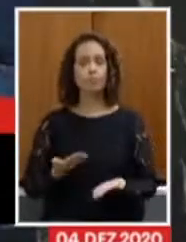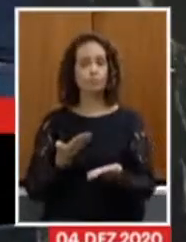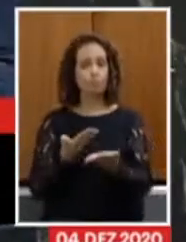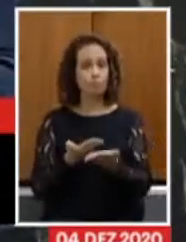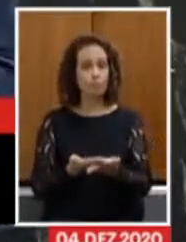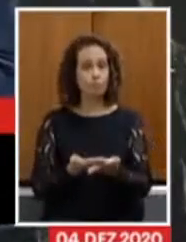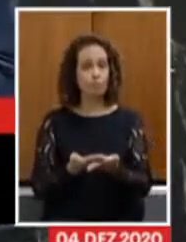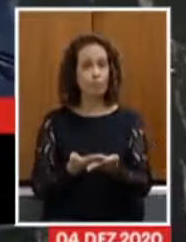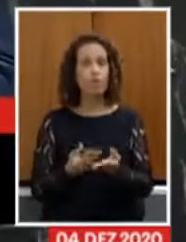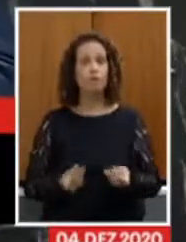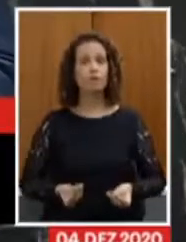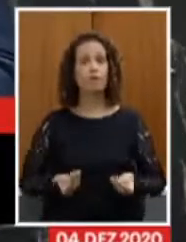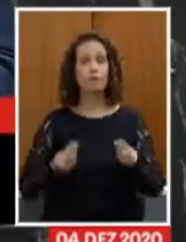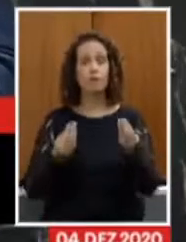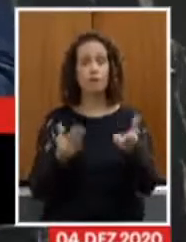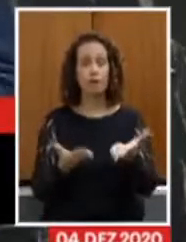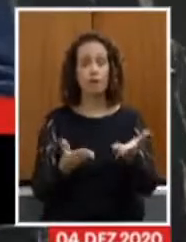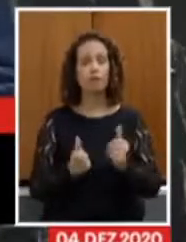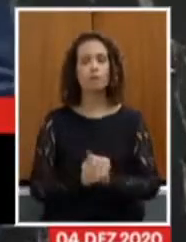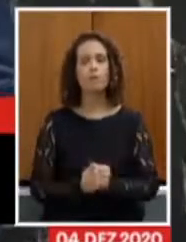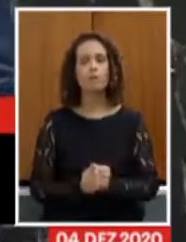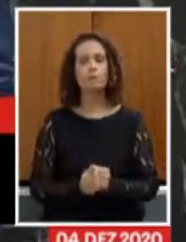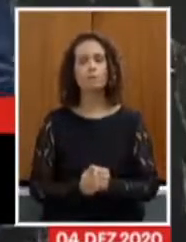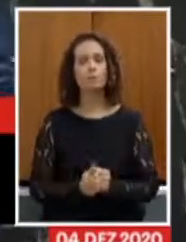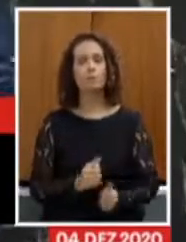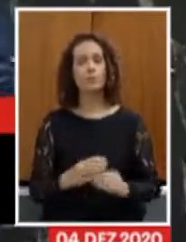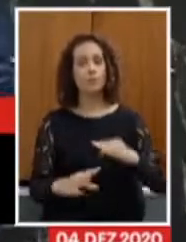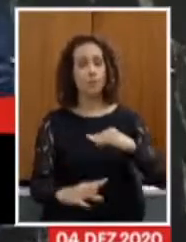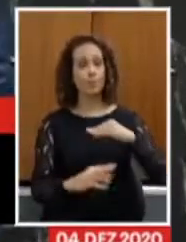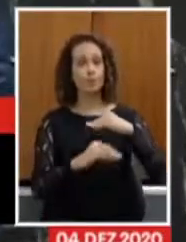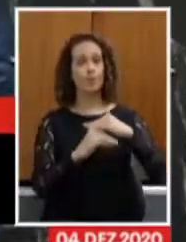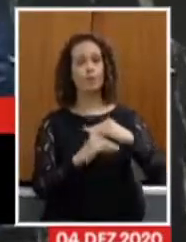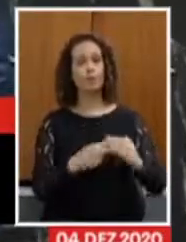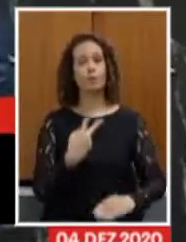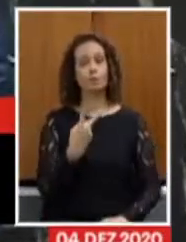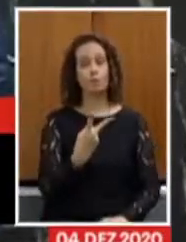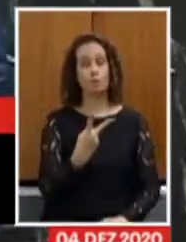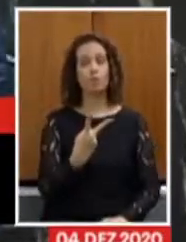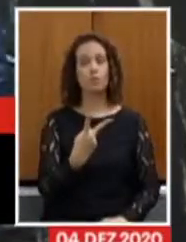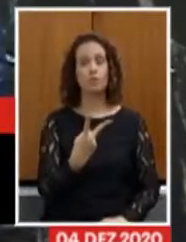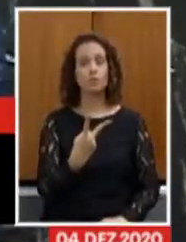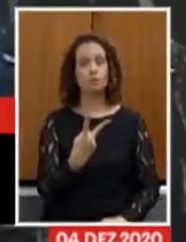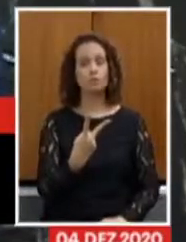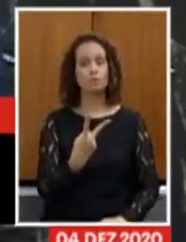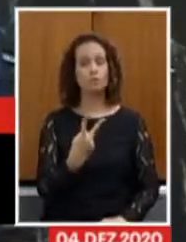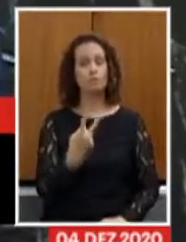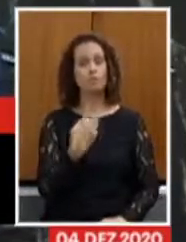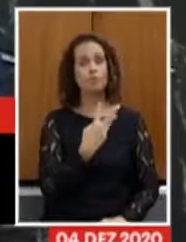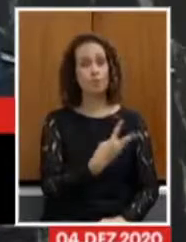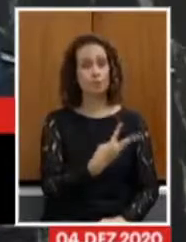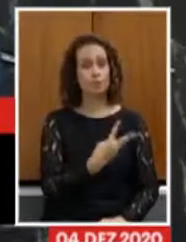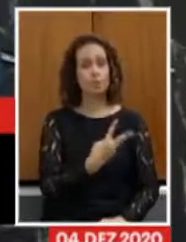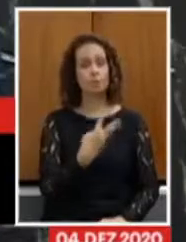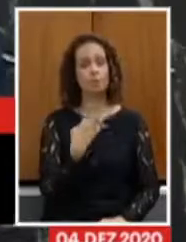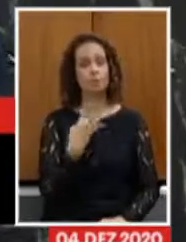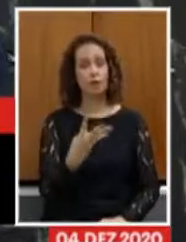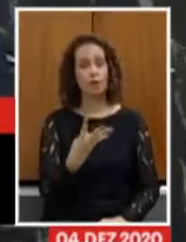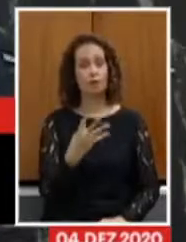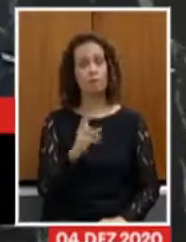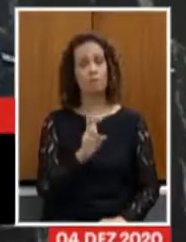pela rejeição das emendas 2, 3, 4, 5,